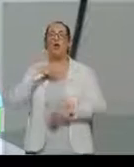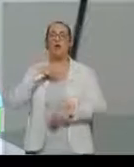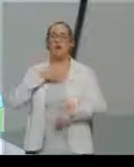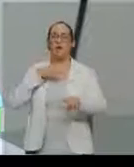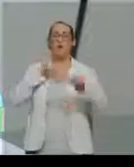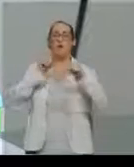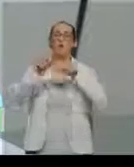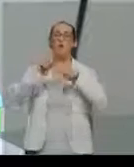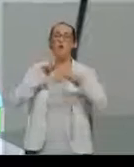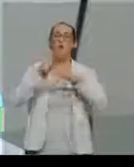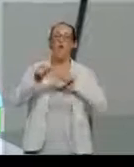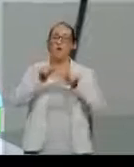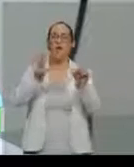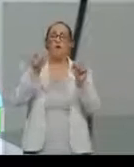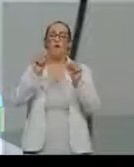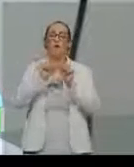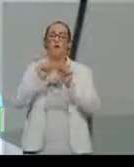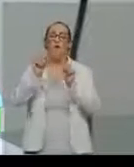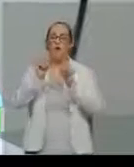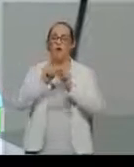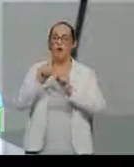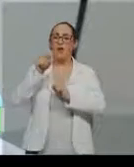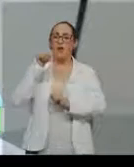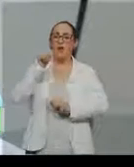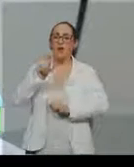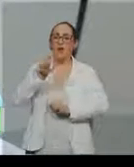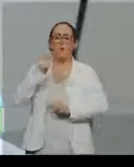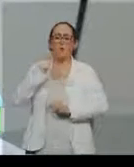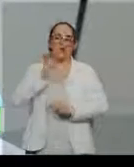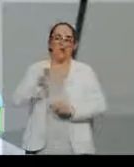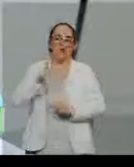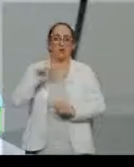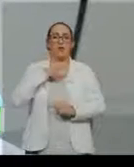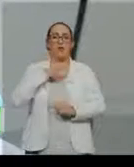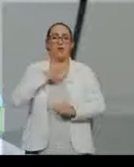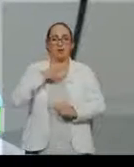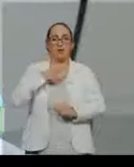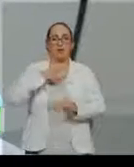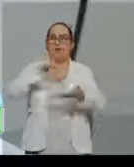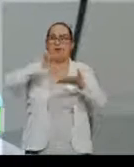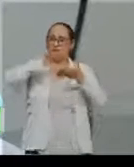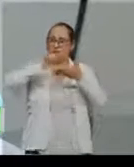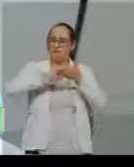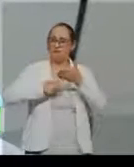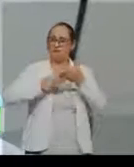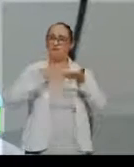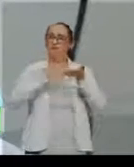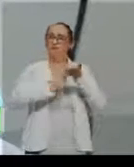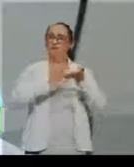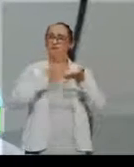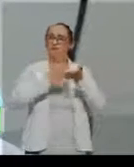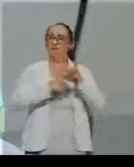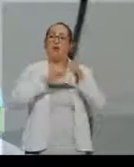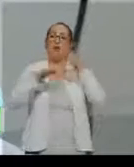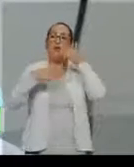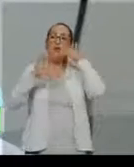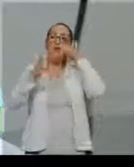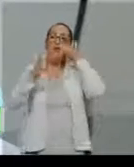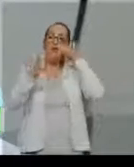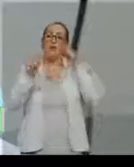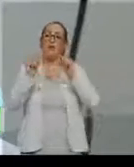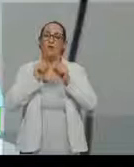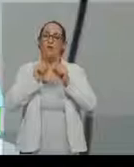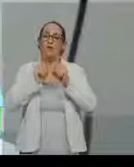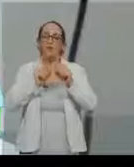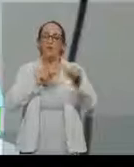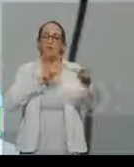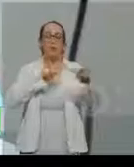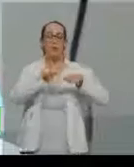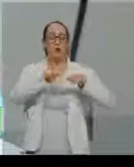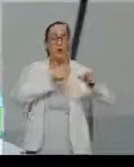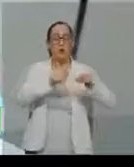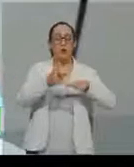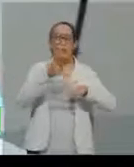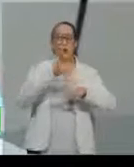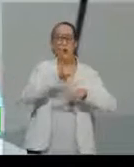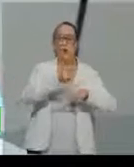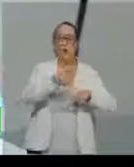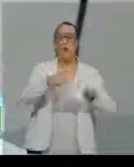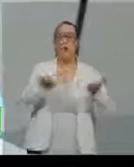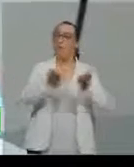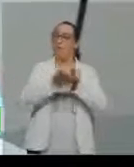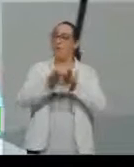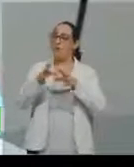no sindicato, né? O trabalhador que é sindicalizado, isso faz com que esse trabalhador ele busque associar o sindicato para ter acesso a